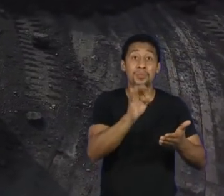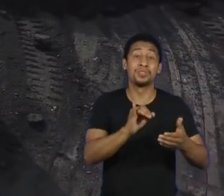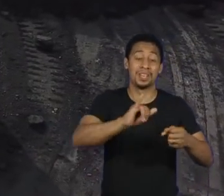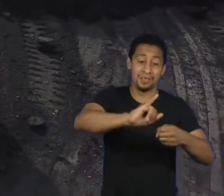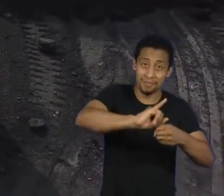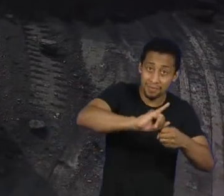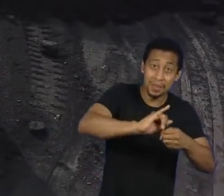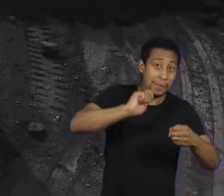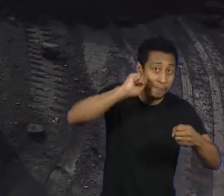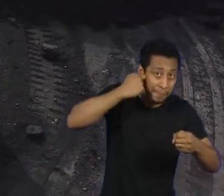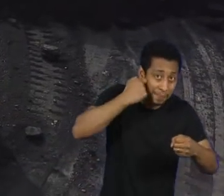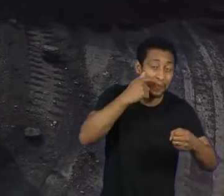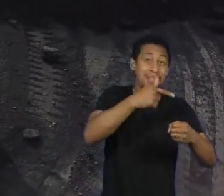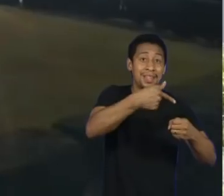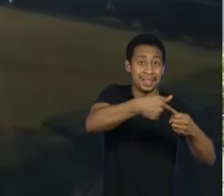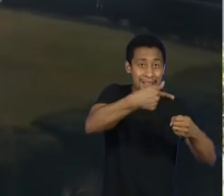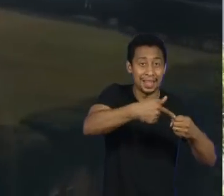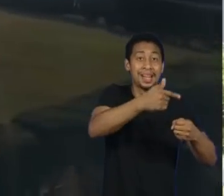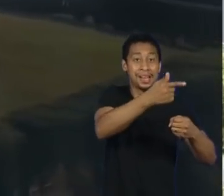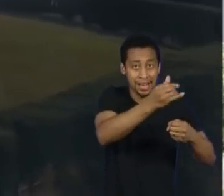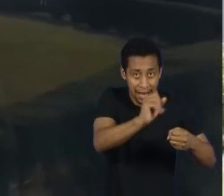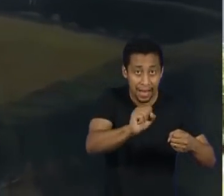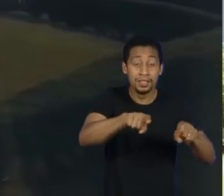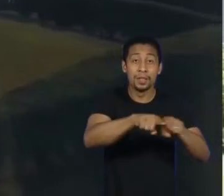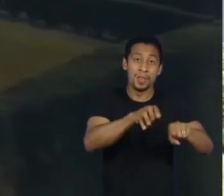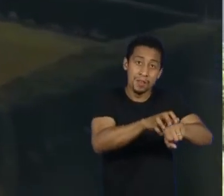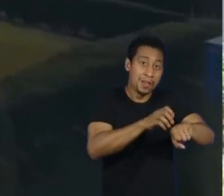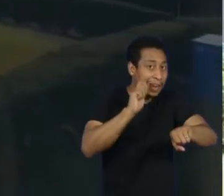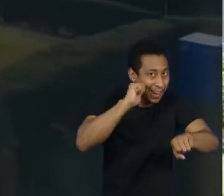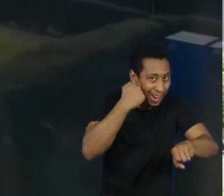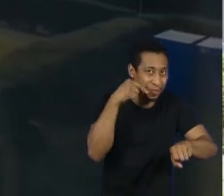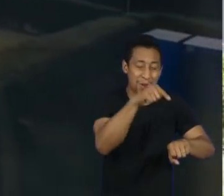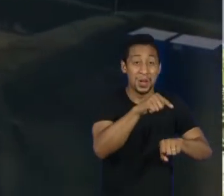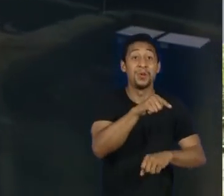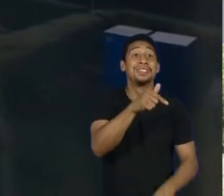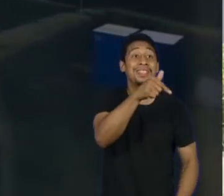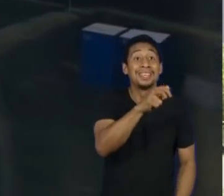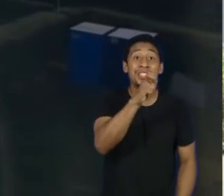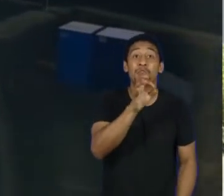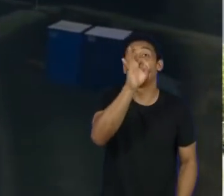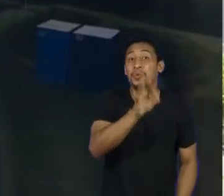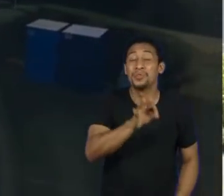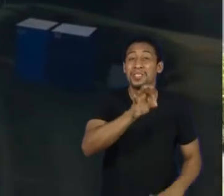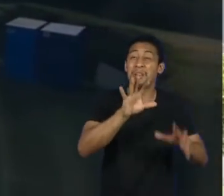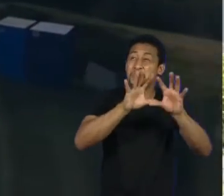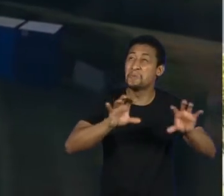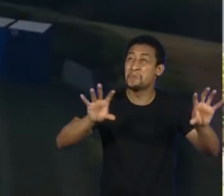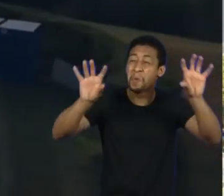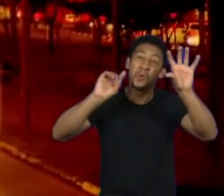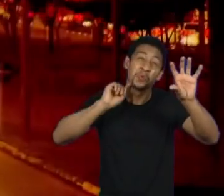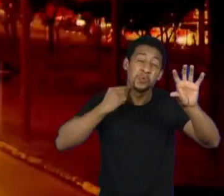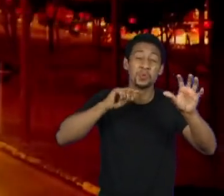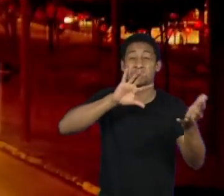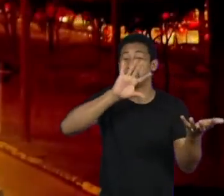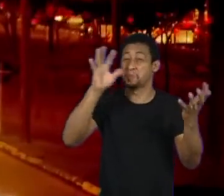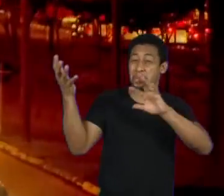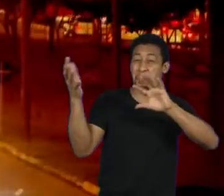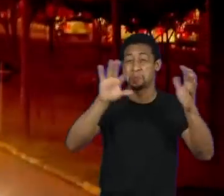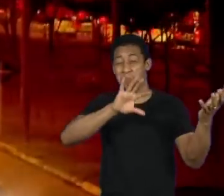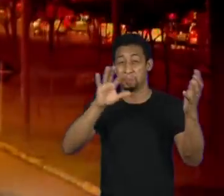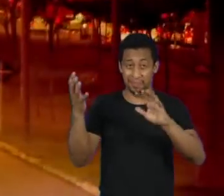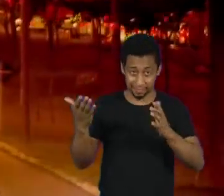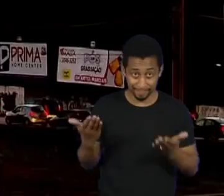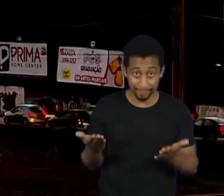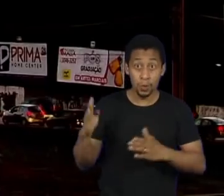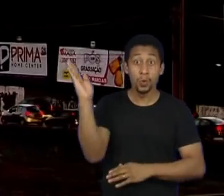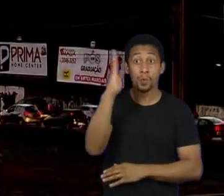carvão, responsáveis por 75% dos desequilíbrios climáticos. No Brasil, o